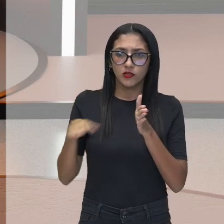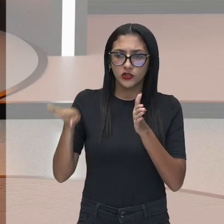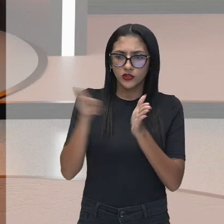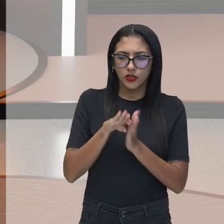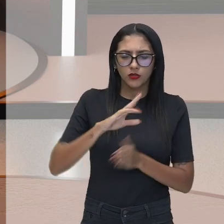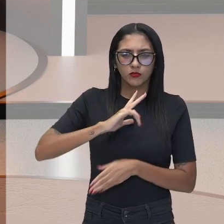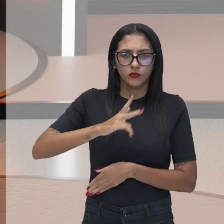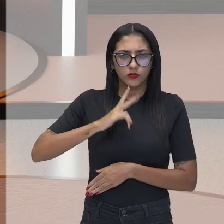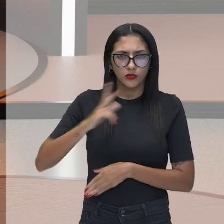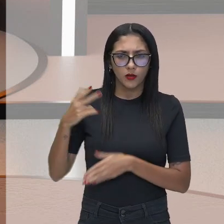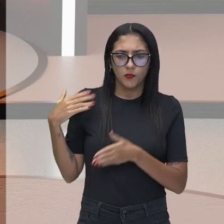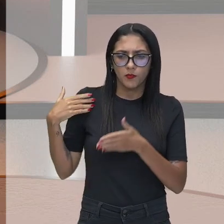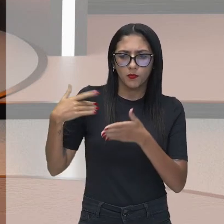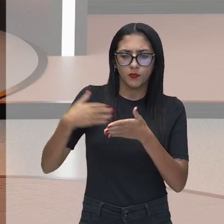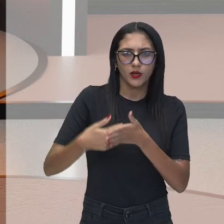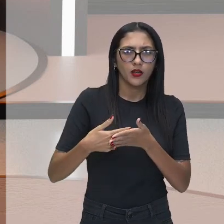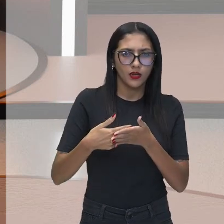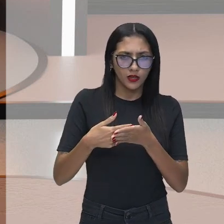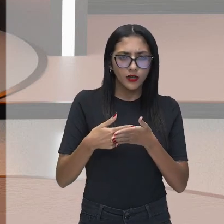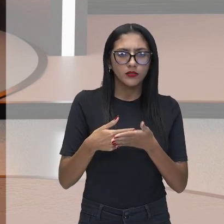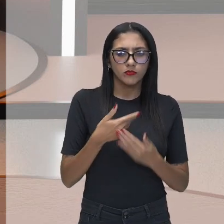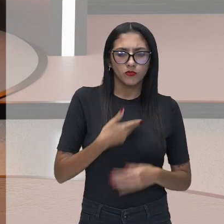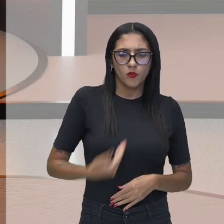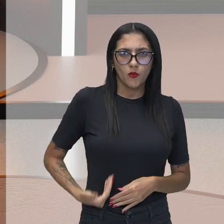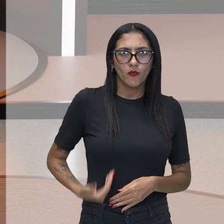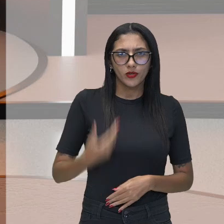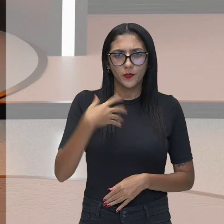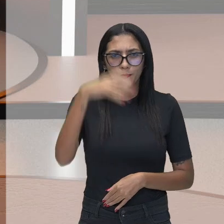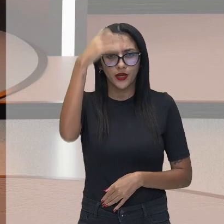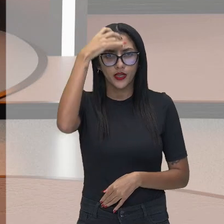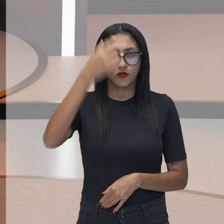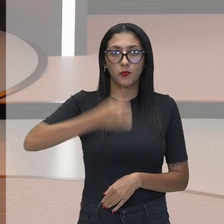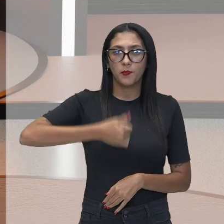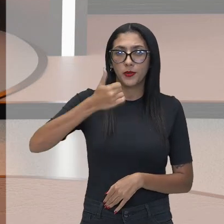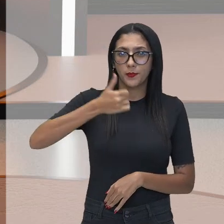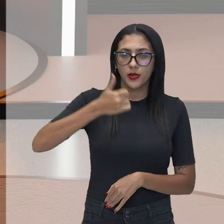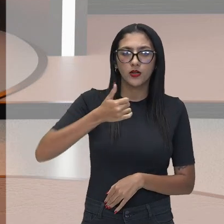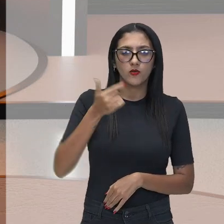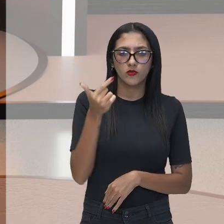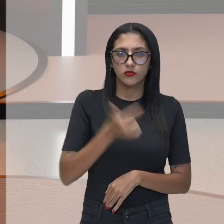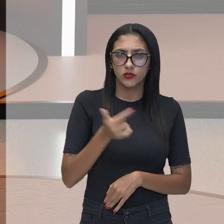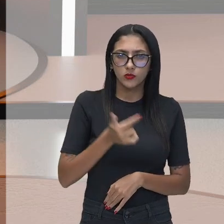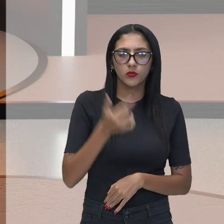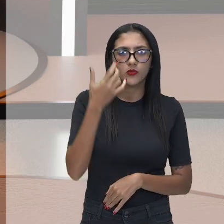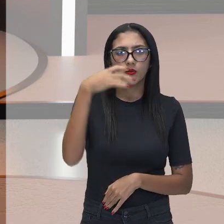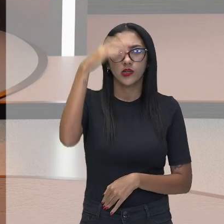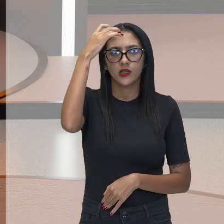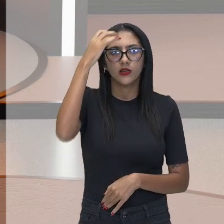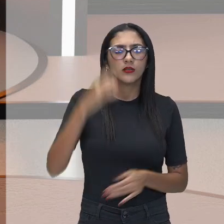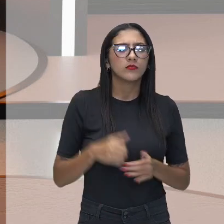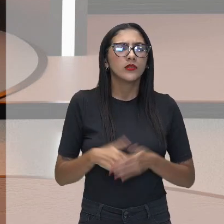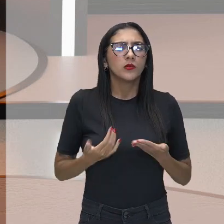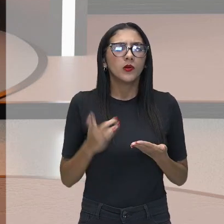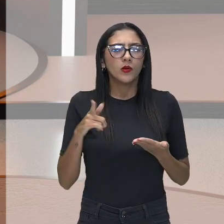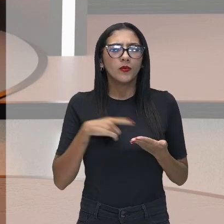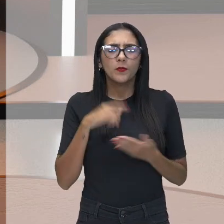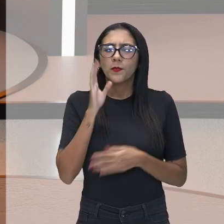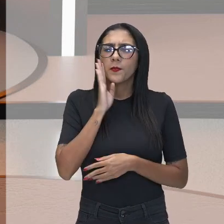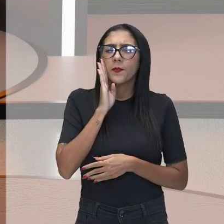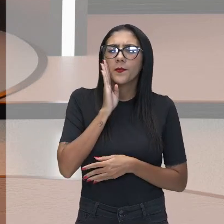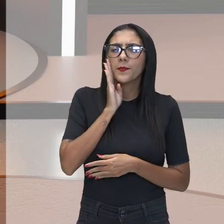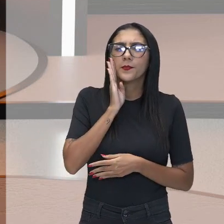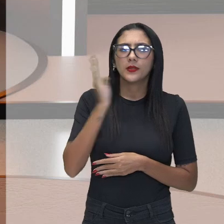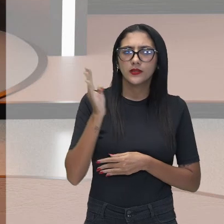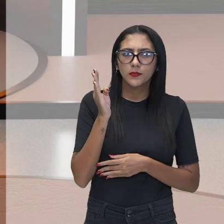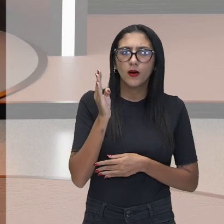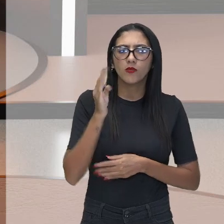chegar ainda no período da monarquia no Brasil, primeiro e segundo reinado, qual era a principal forma de mão de obra utilizada